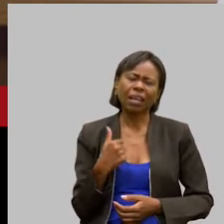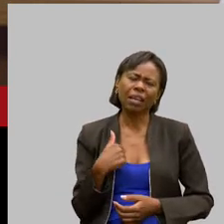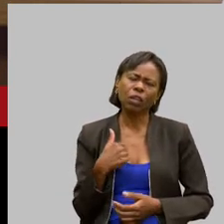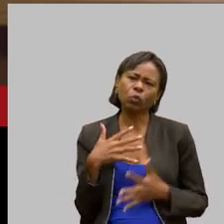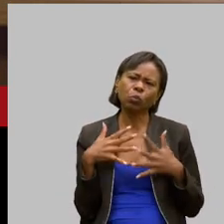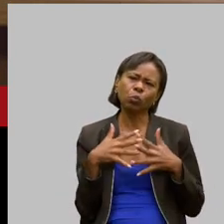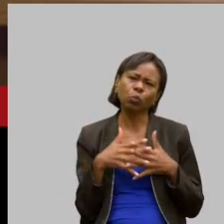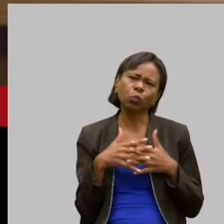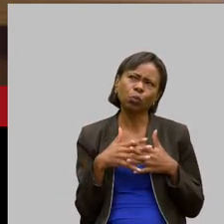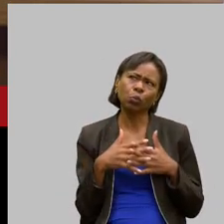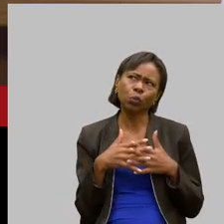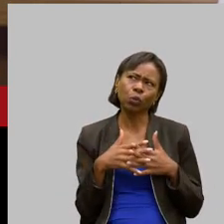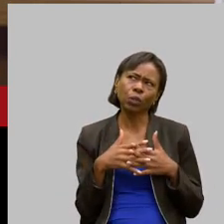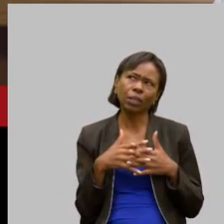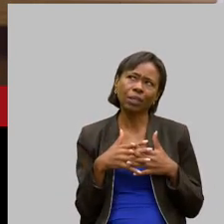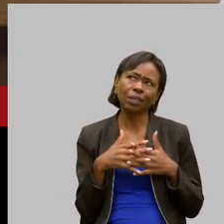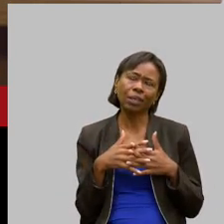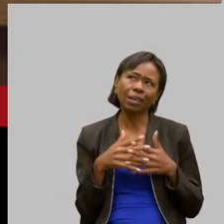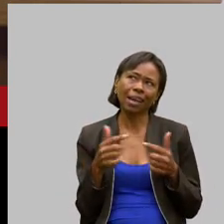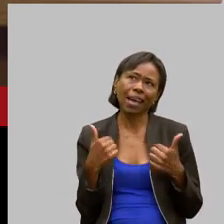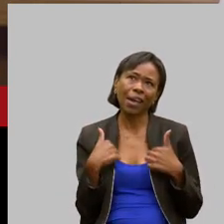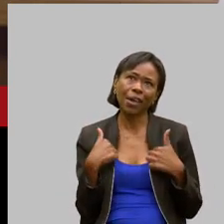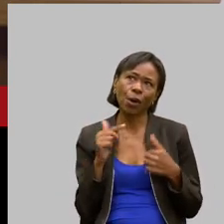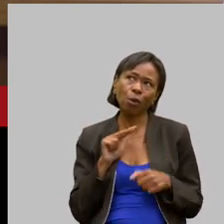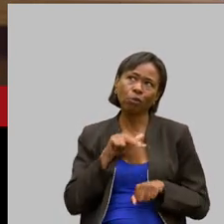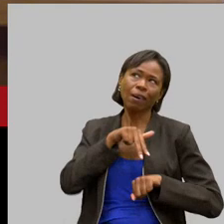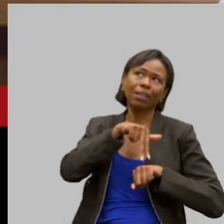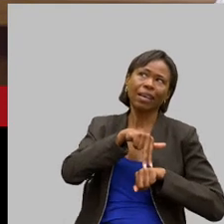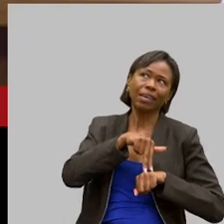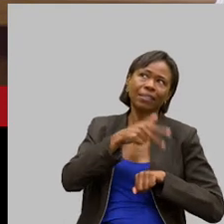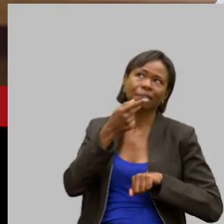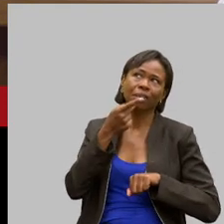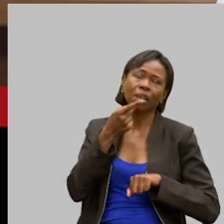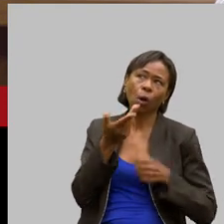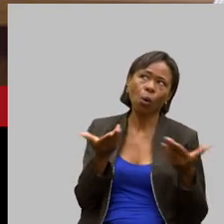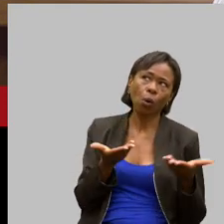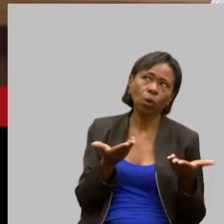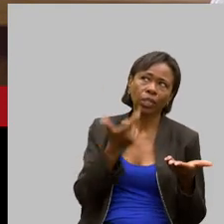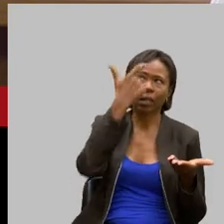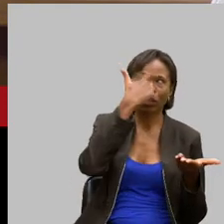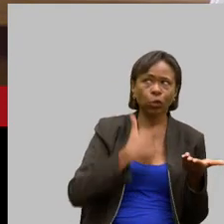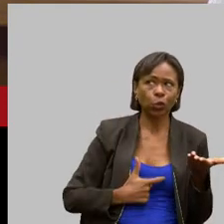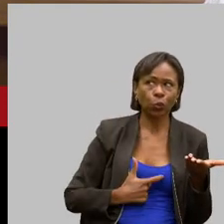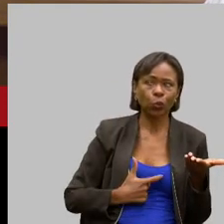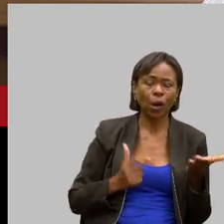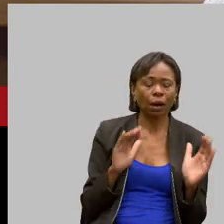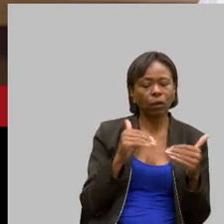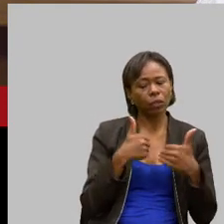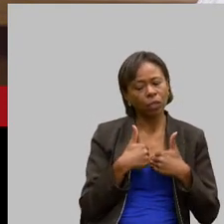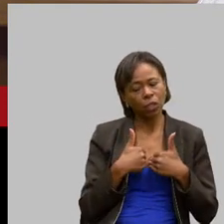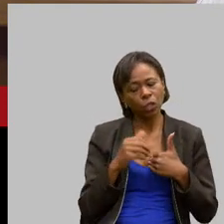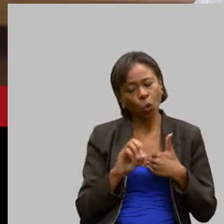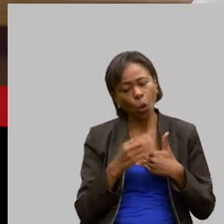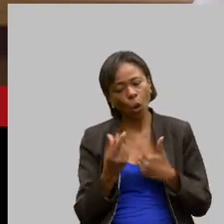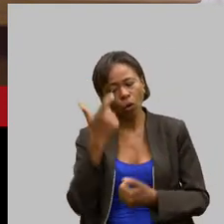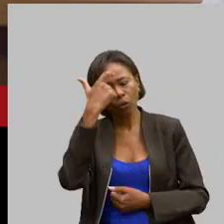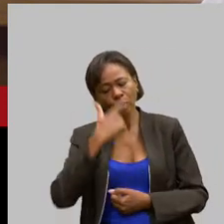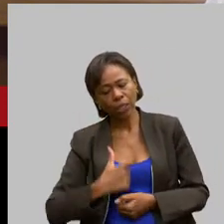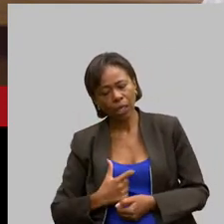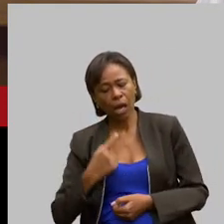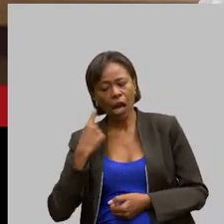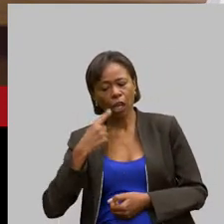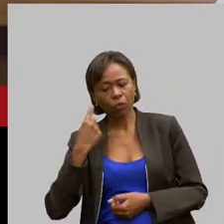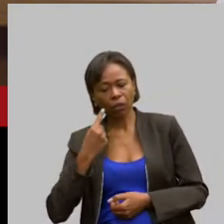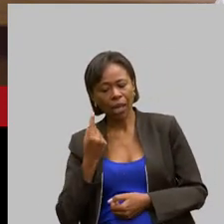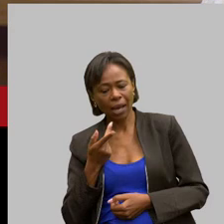qual vai ser o meu lugar de fala hoje se falo como autista se falo como advogada atuante na